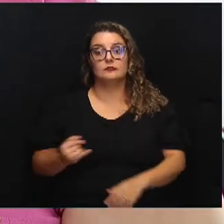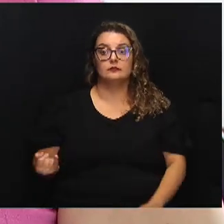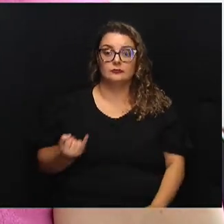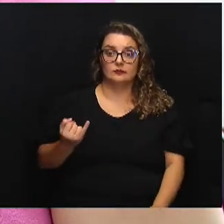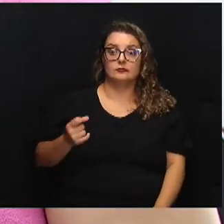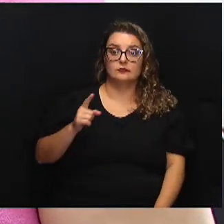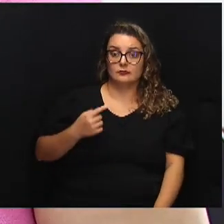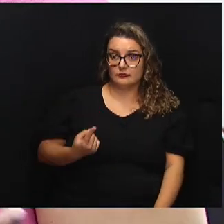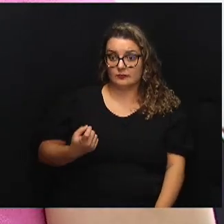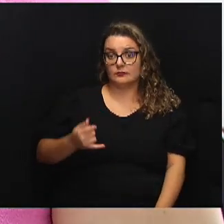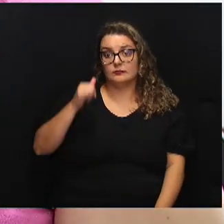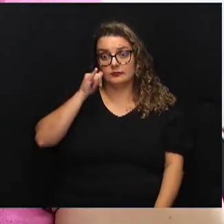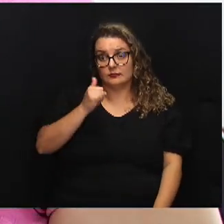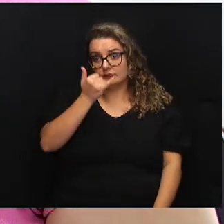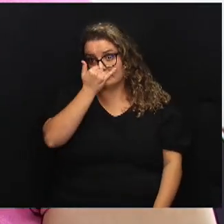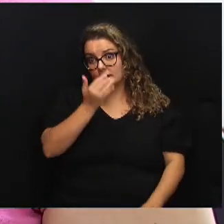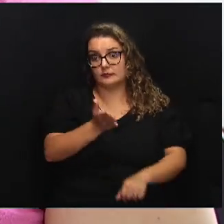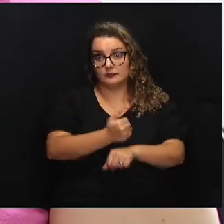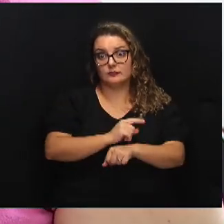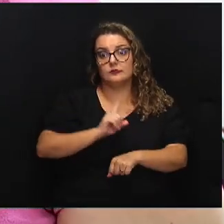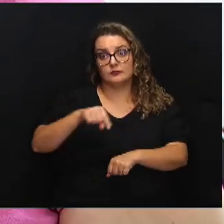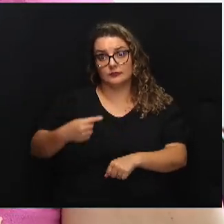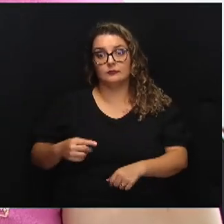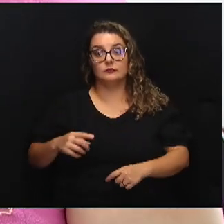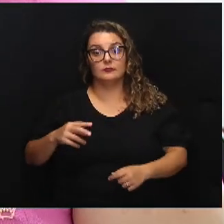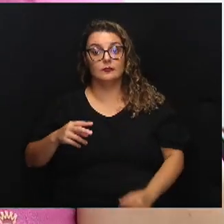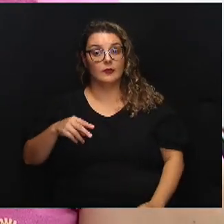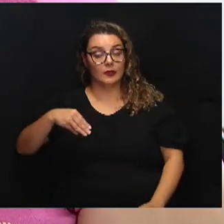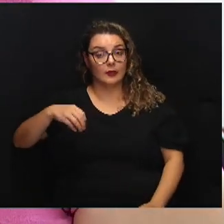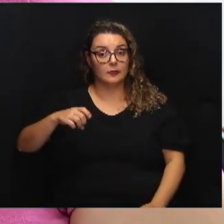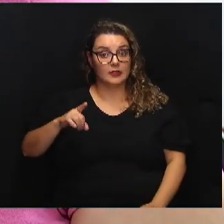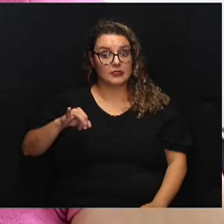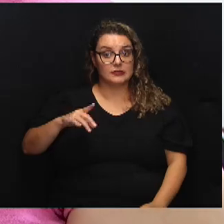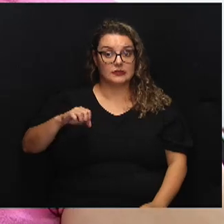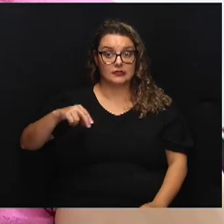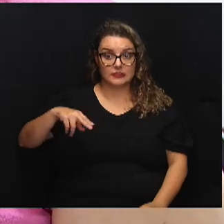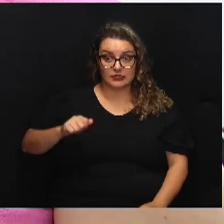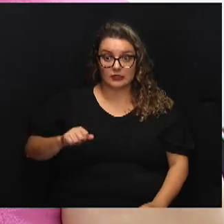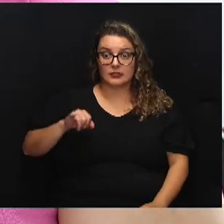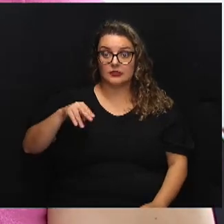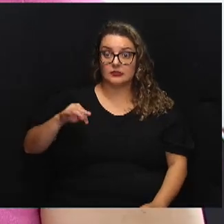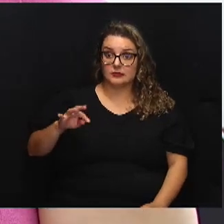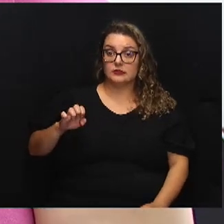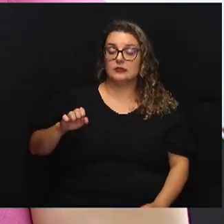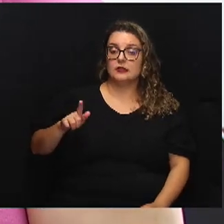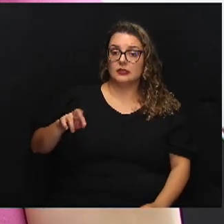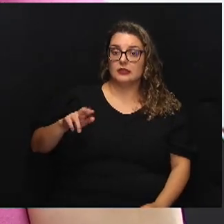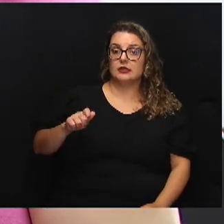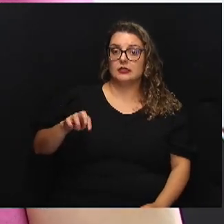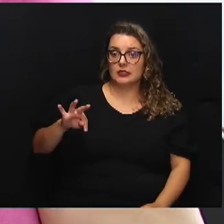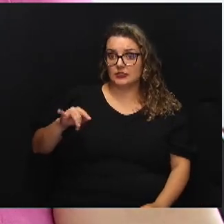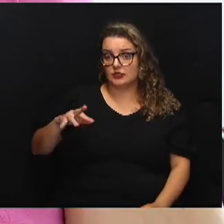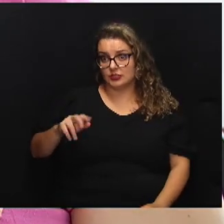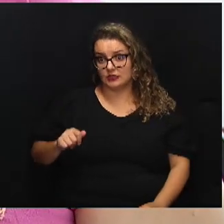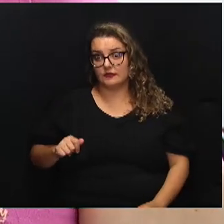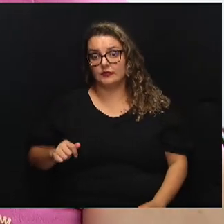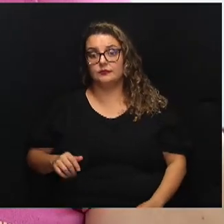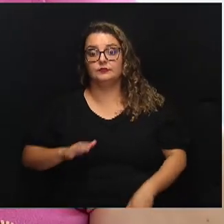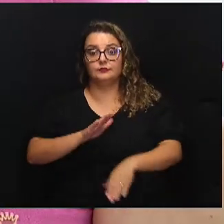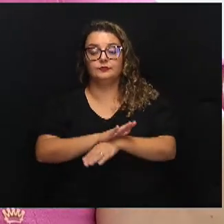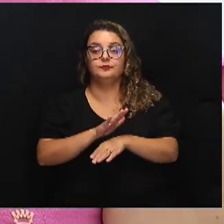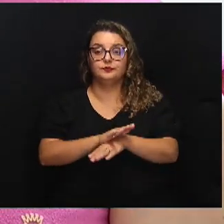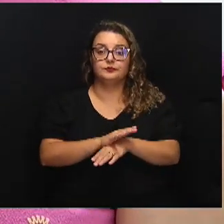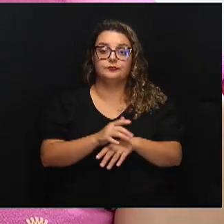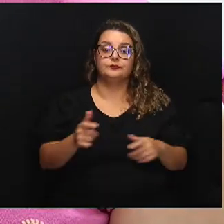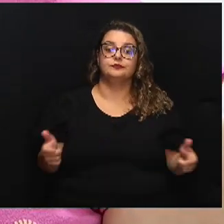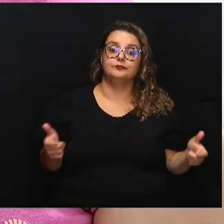prevenção quanto depois, é a medicina integrativa. A acupuntura ela ajuda muito, né, no tratamento e a diminuir a progressão da